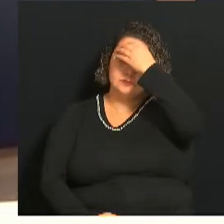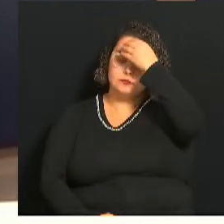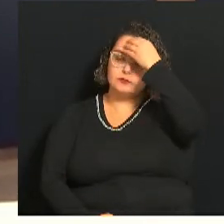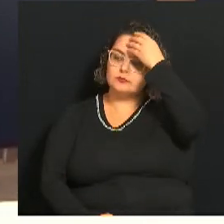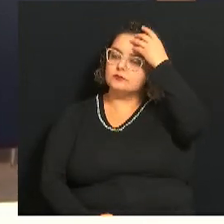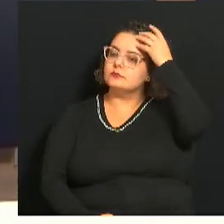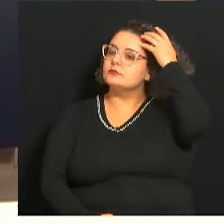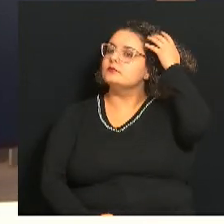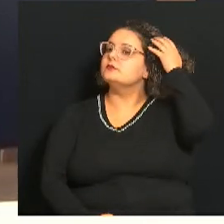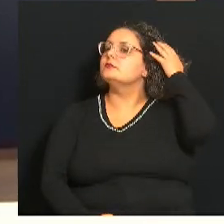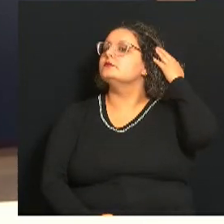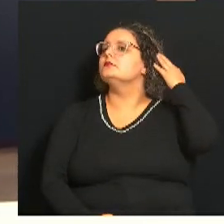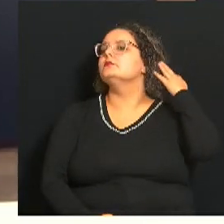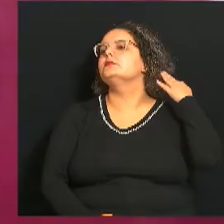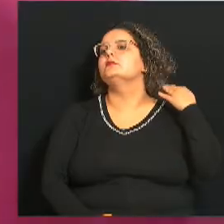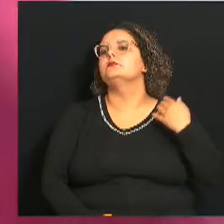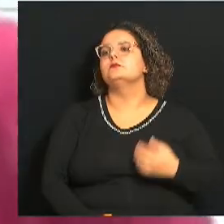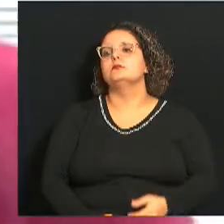Pedro. Bom,